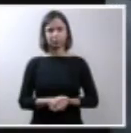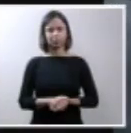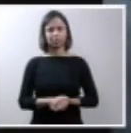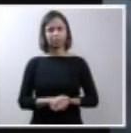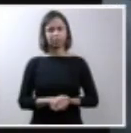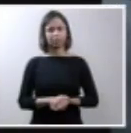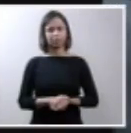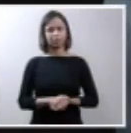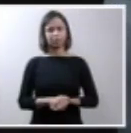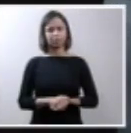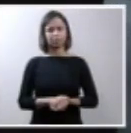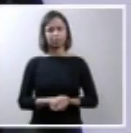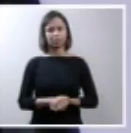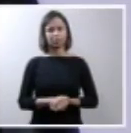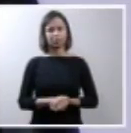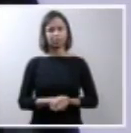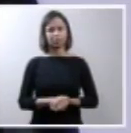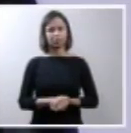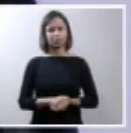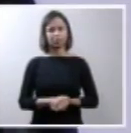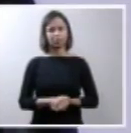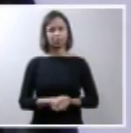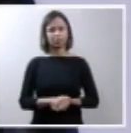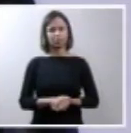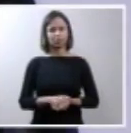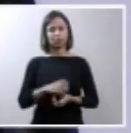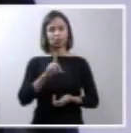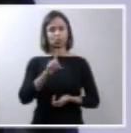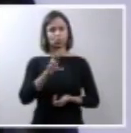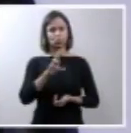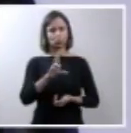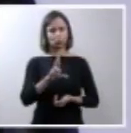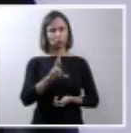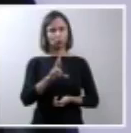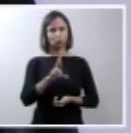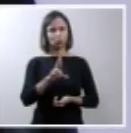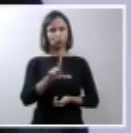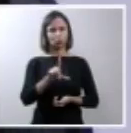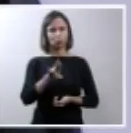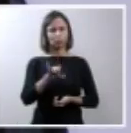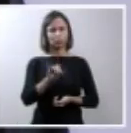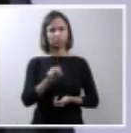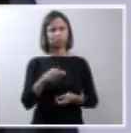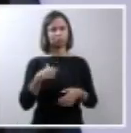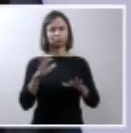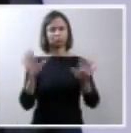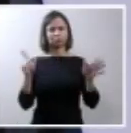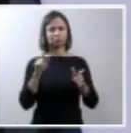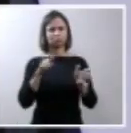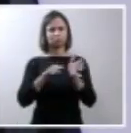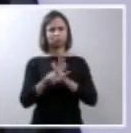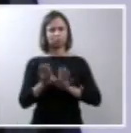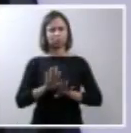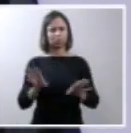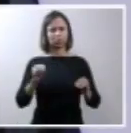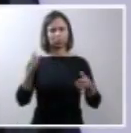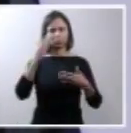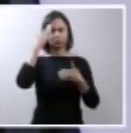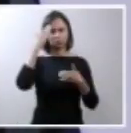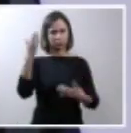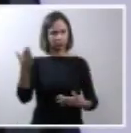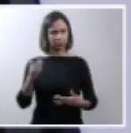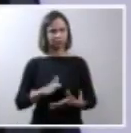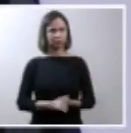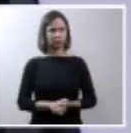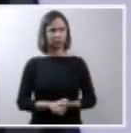atenção Dr luí Roberto Barrosa não tenho perguntas ministro marco orel apenas gostaria de agradecer